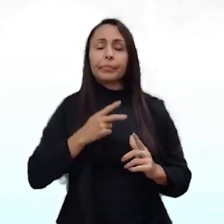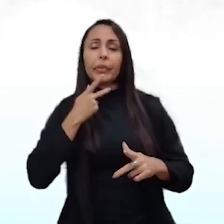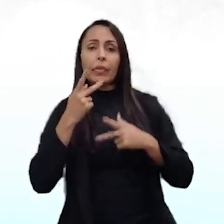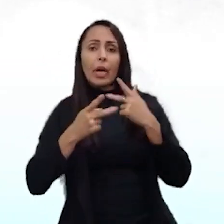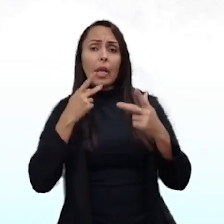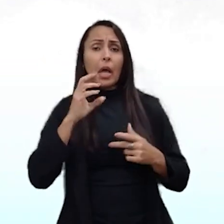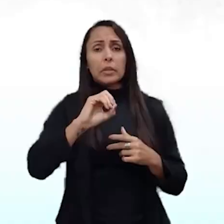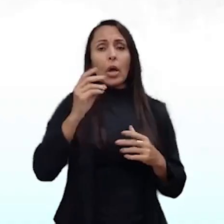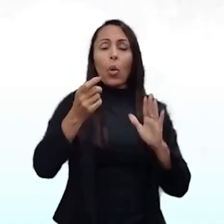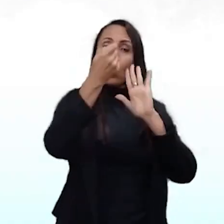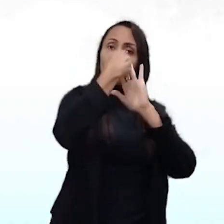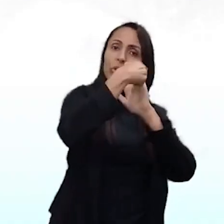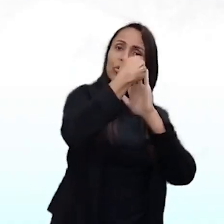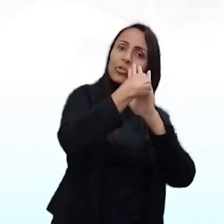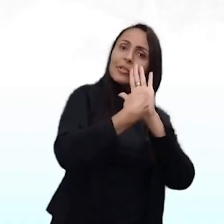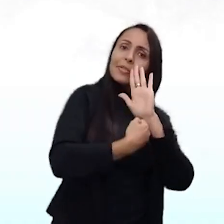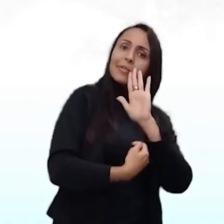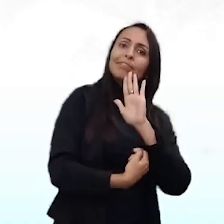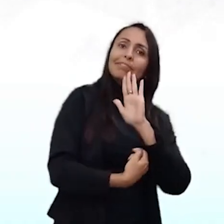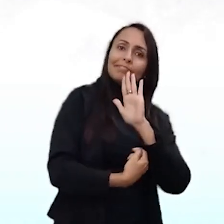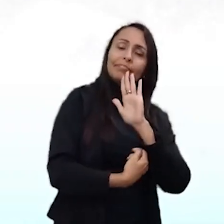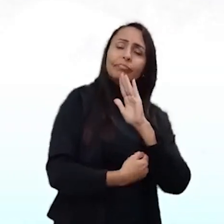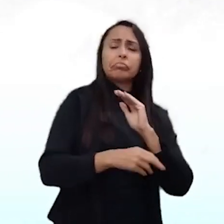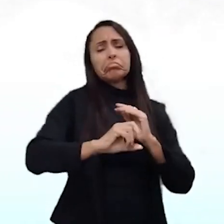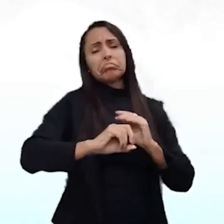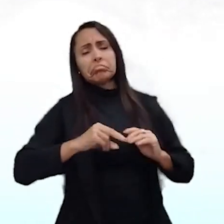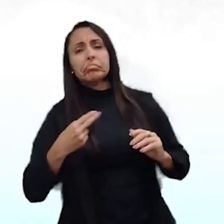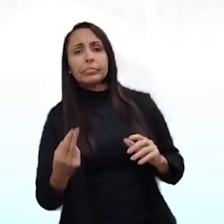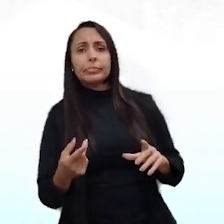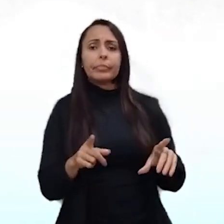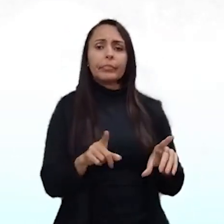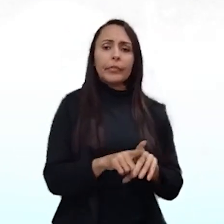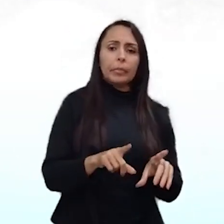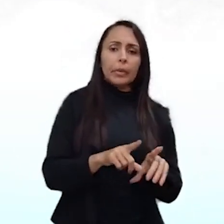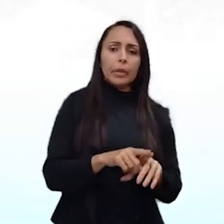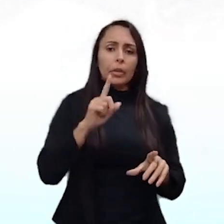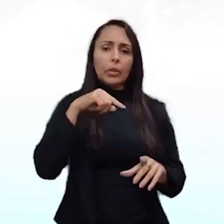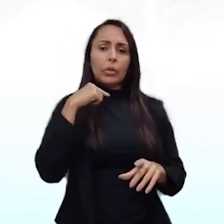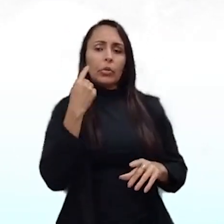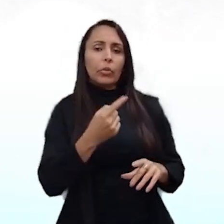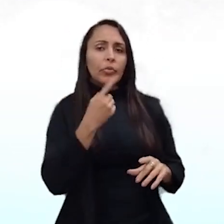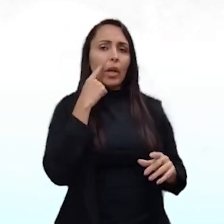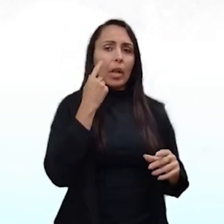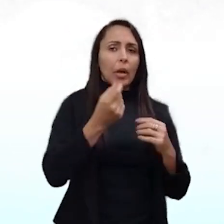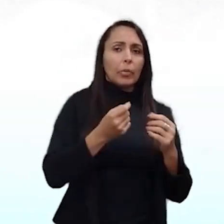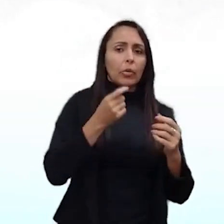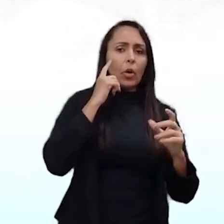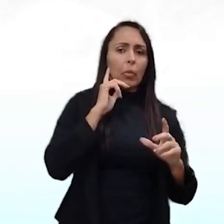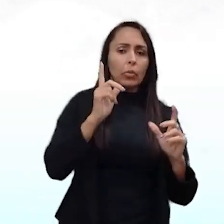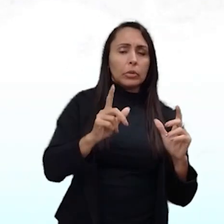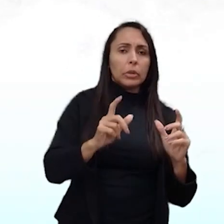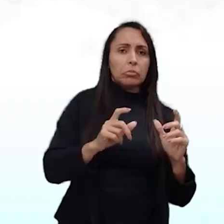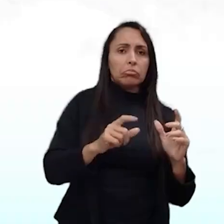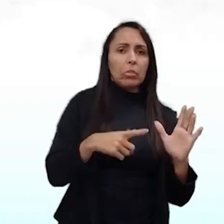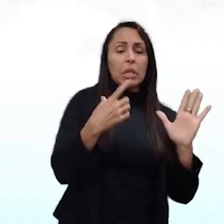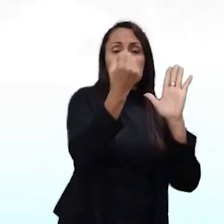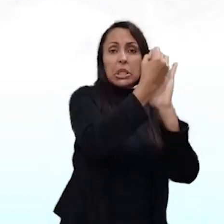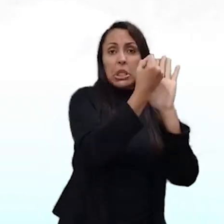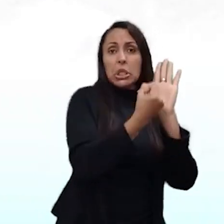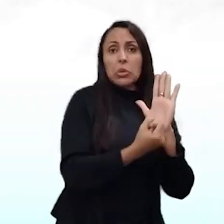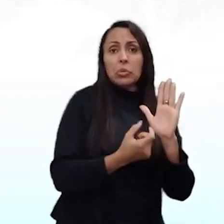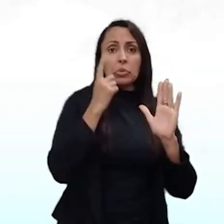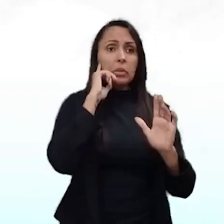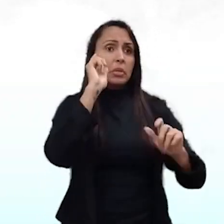falada ou escrita, ou até mesmo, como nós falamos, através de gestos, de sinais, de símbolos, de